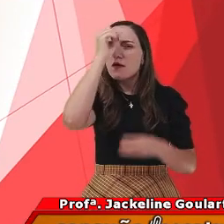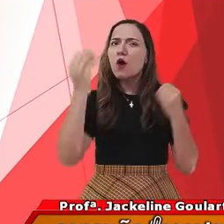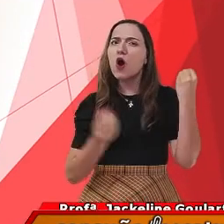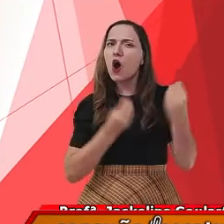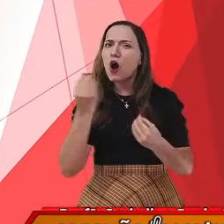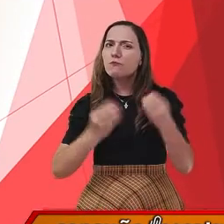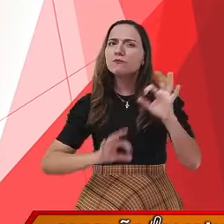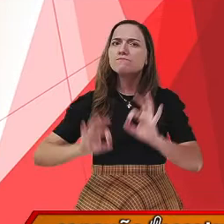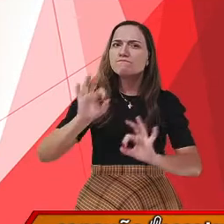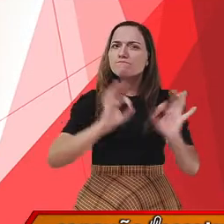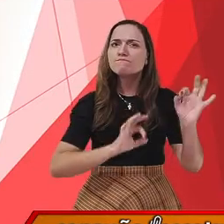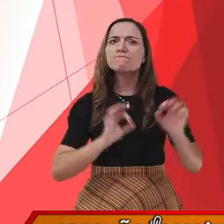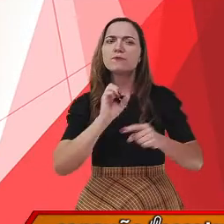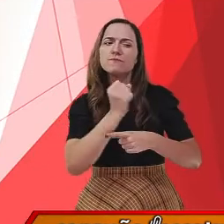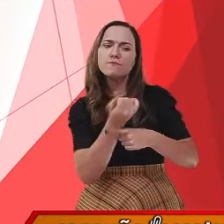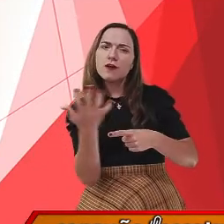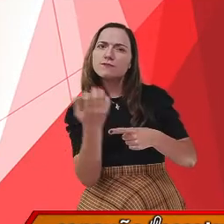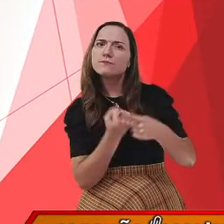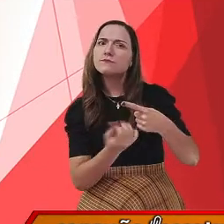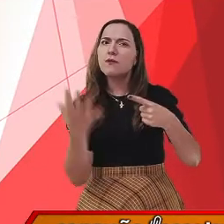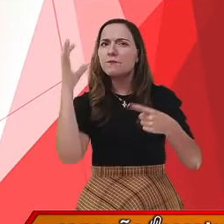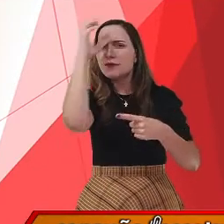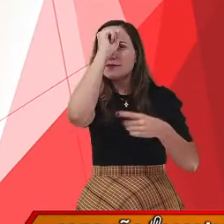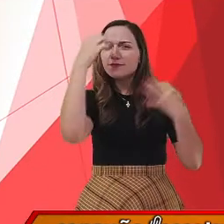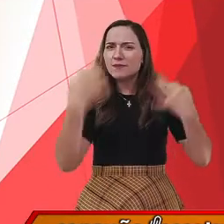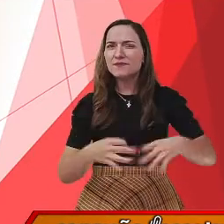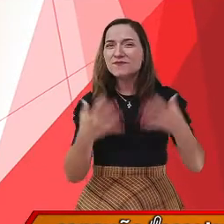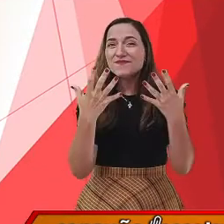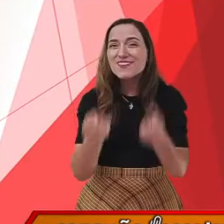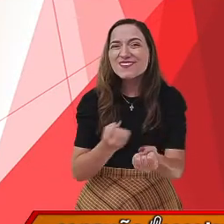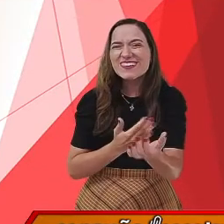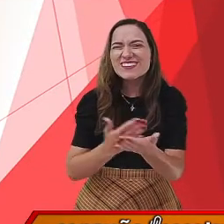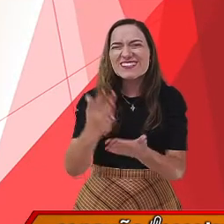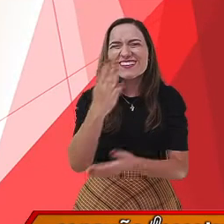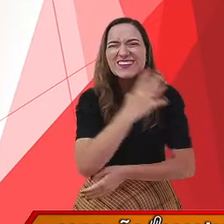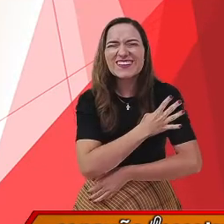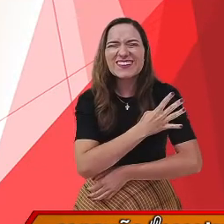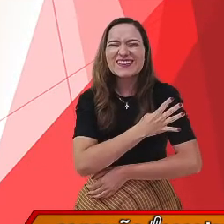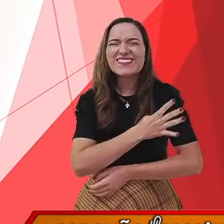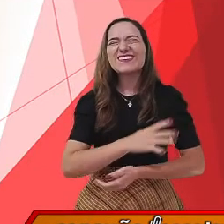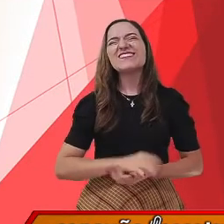compreendermos sobre essa temática. Vamos começar, quarto ano!